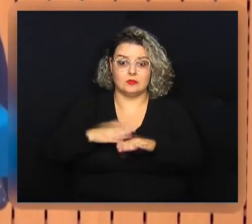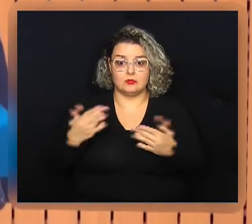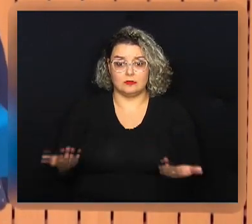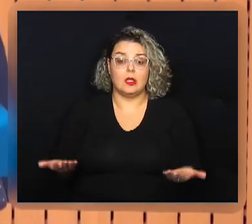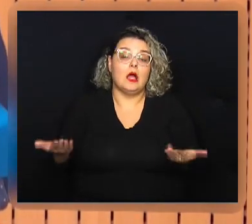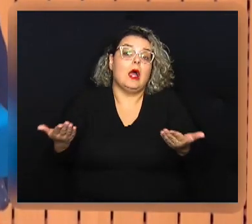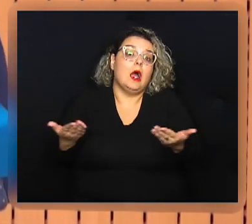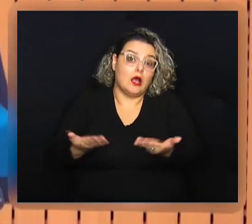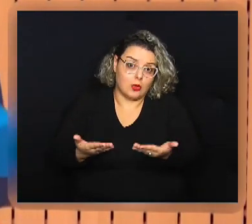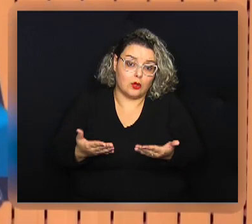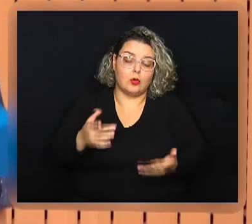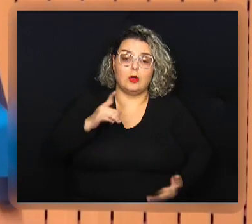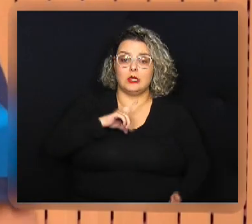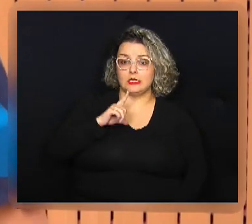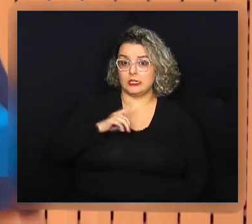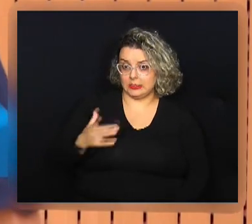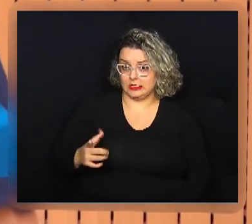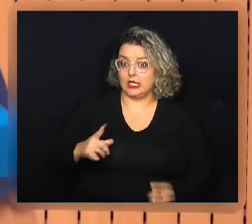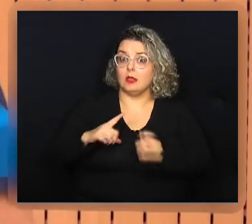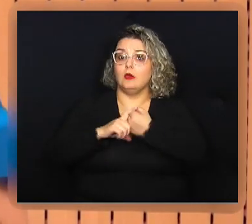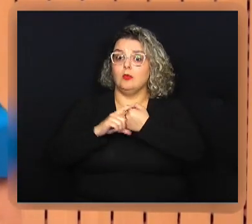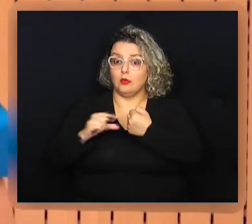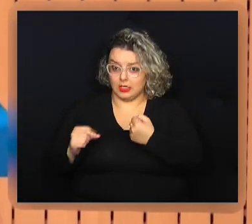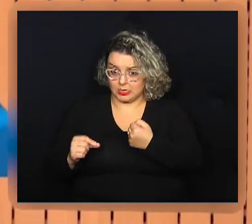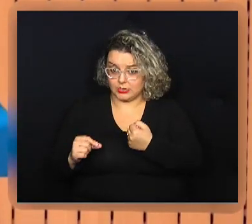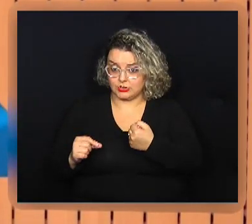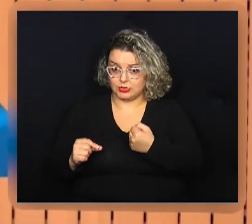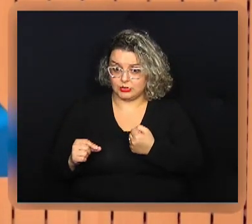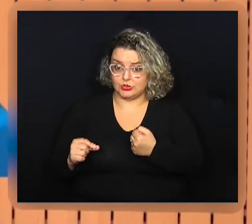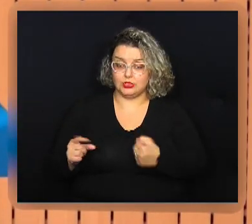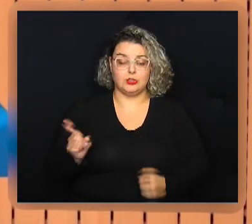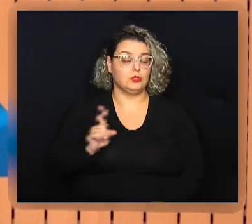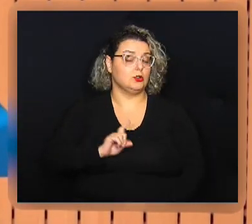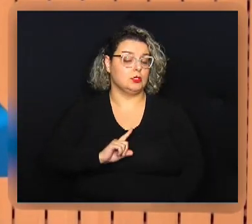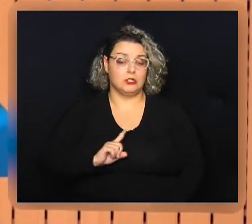Agora, tem um artigo que não foi